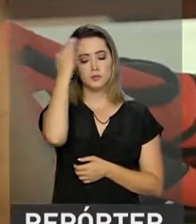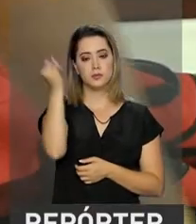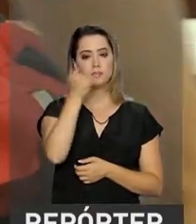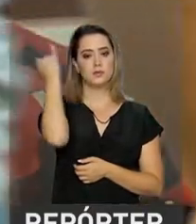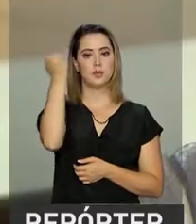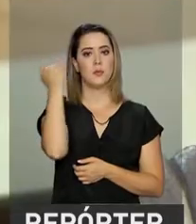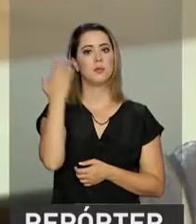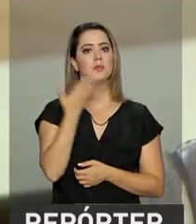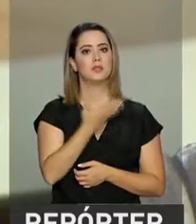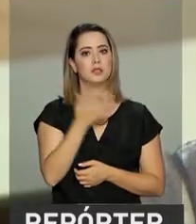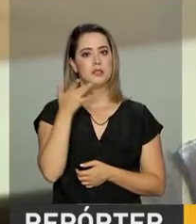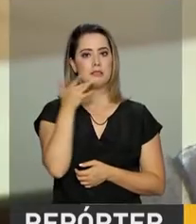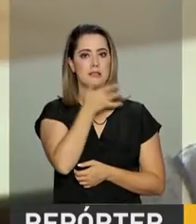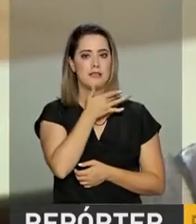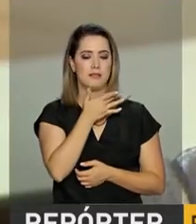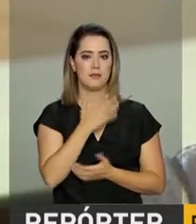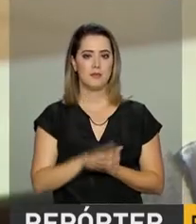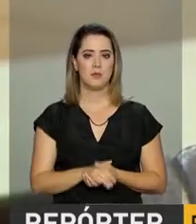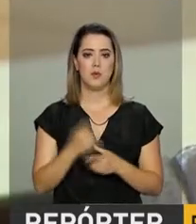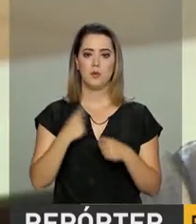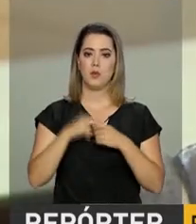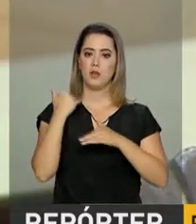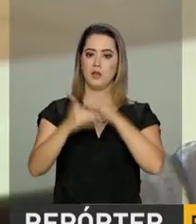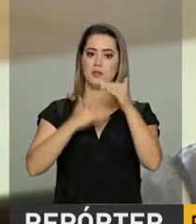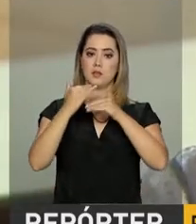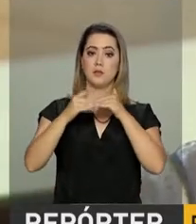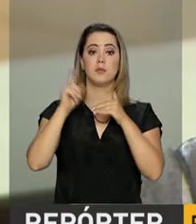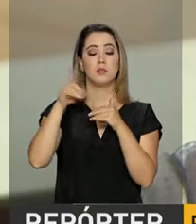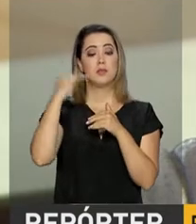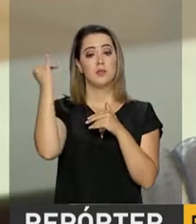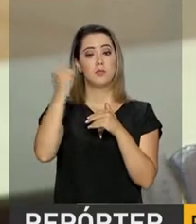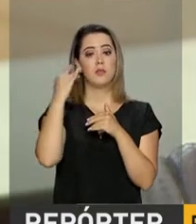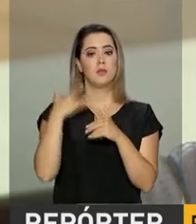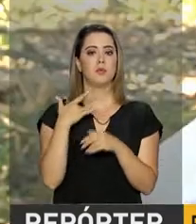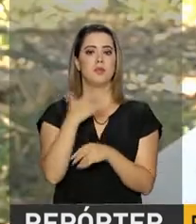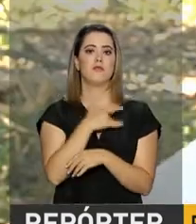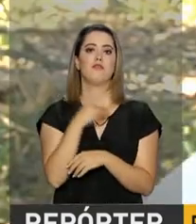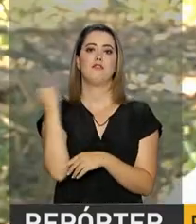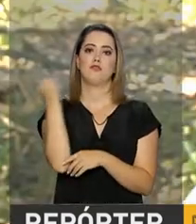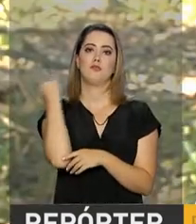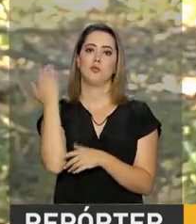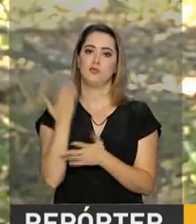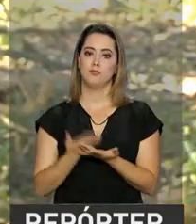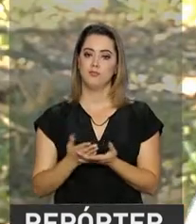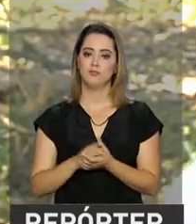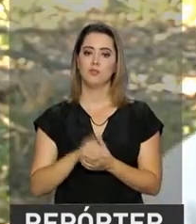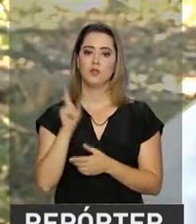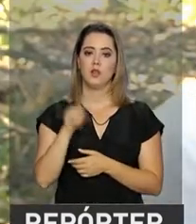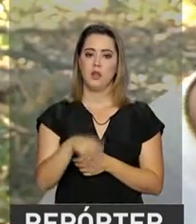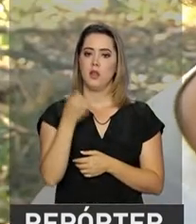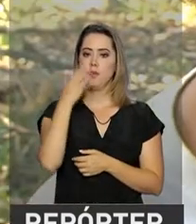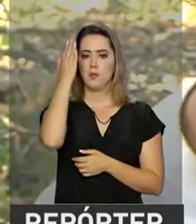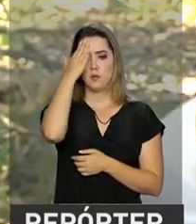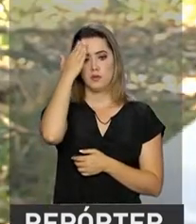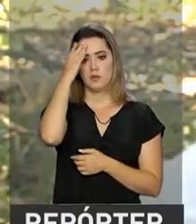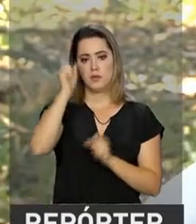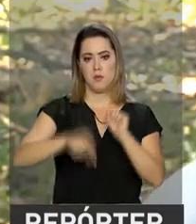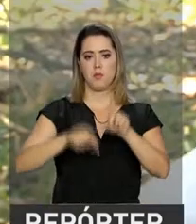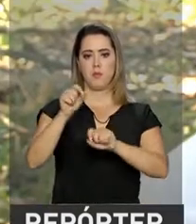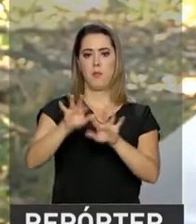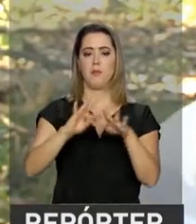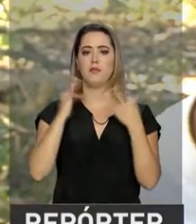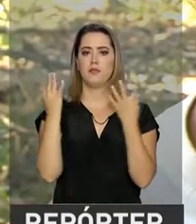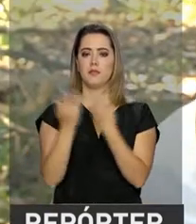colorido o fardo do seu crescimento e no caso do da saúde é muito bom saber que produzem no papo pra família